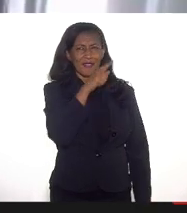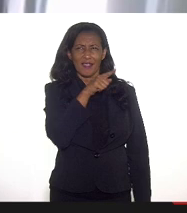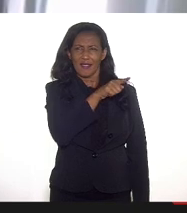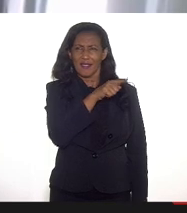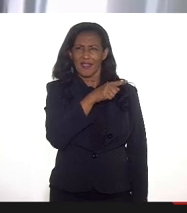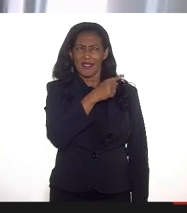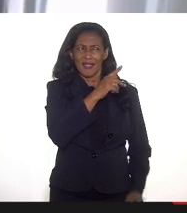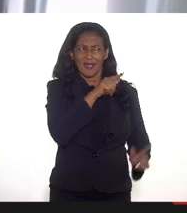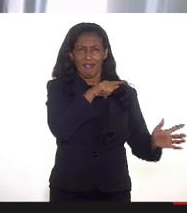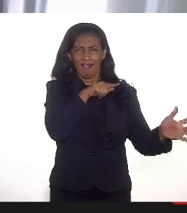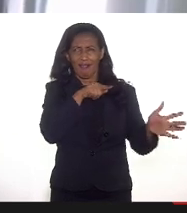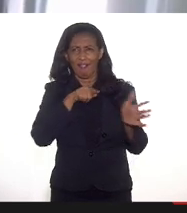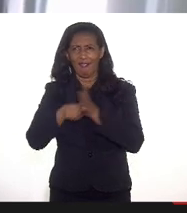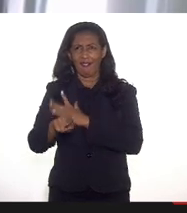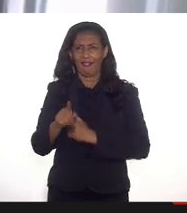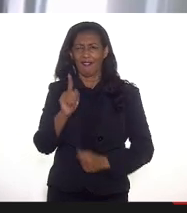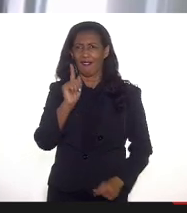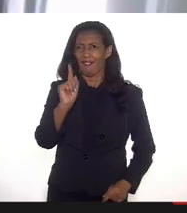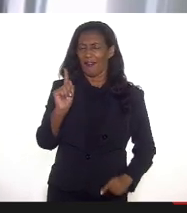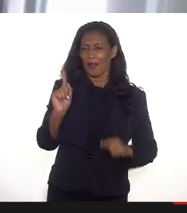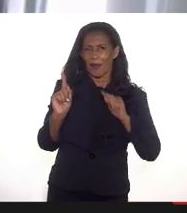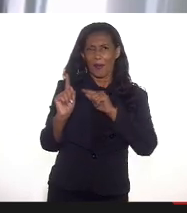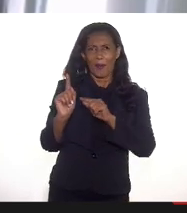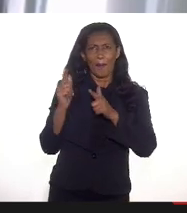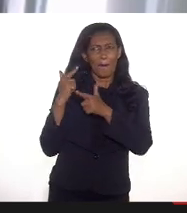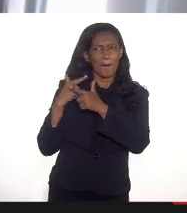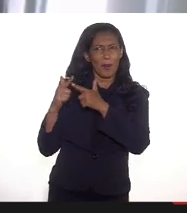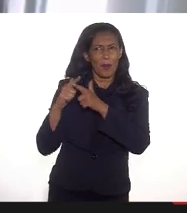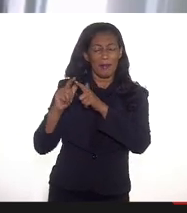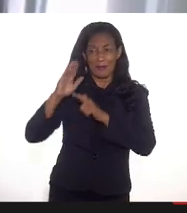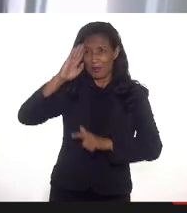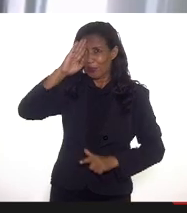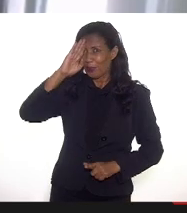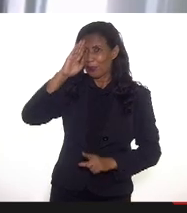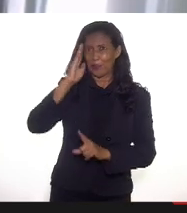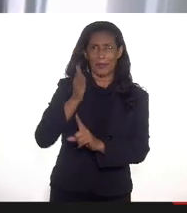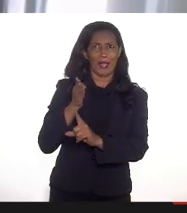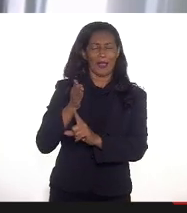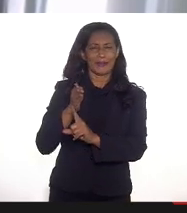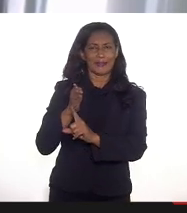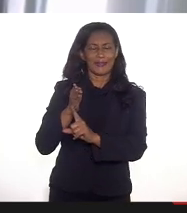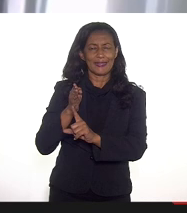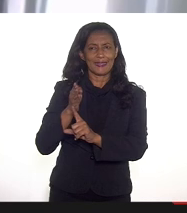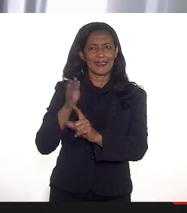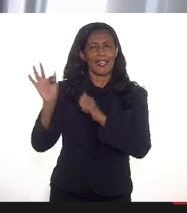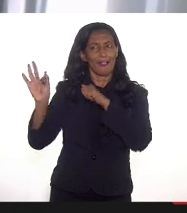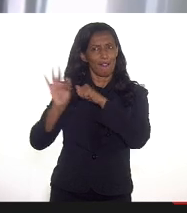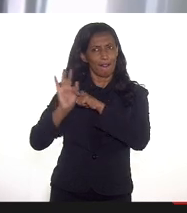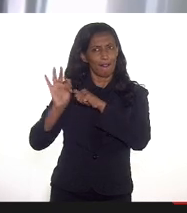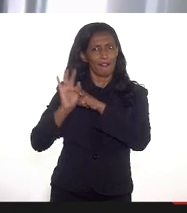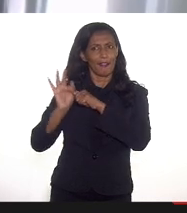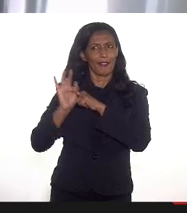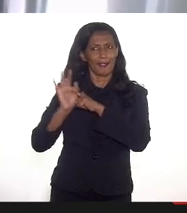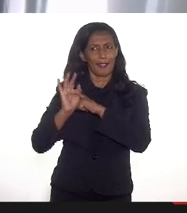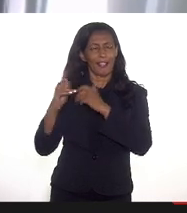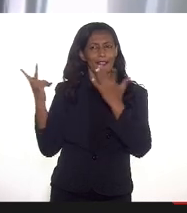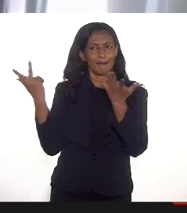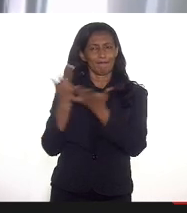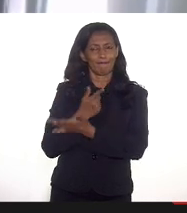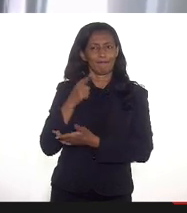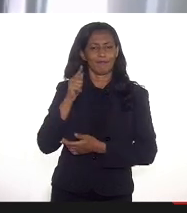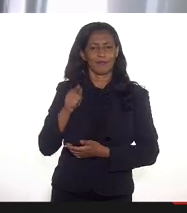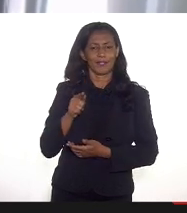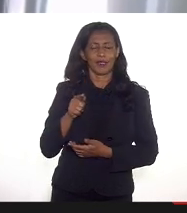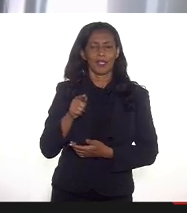crucial, que foi o grande problema que a FAETEC enfrentou em boa parte de sua trajetória, foi que projetos eleitorais,